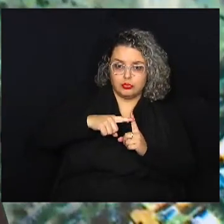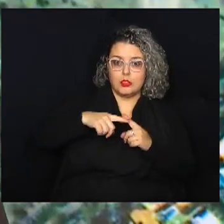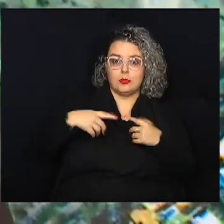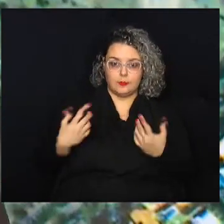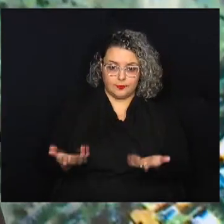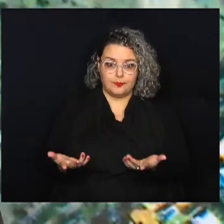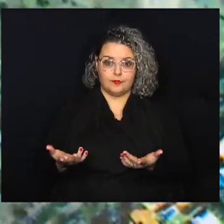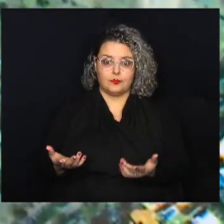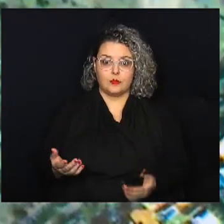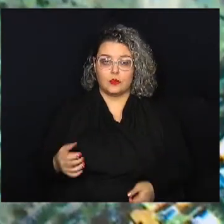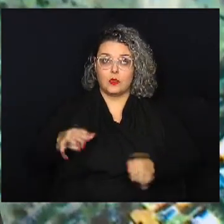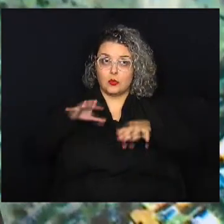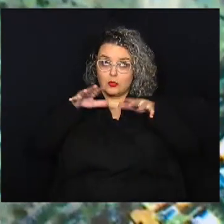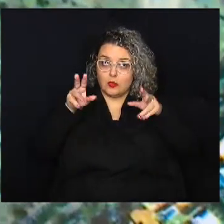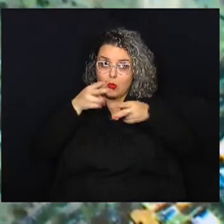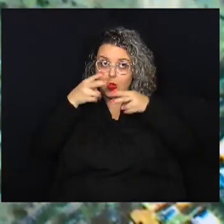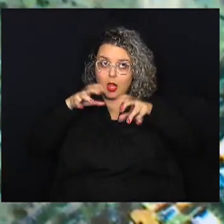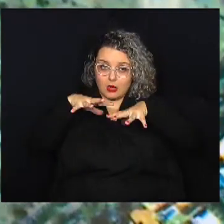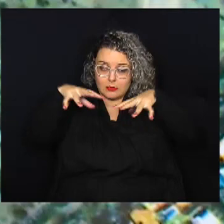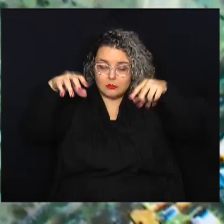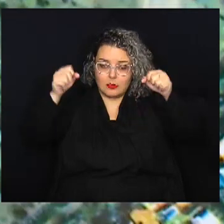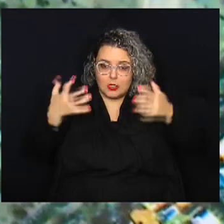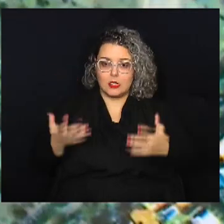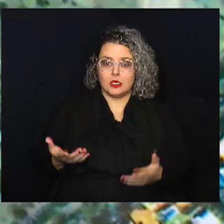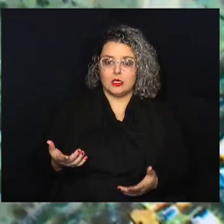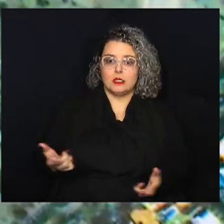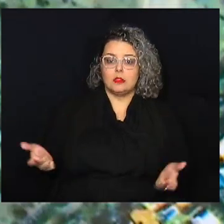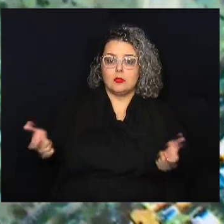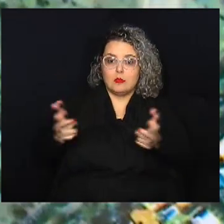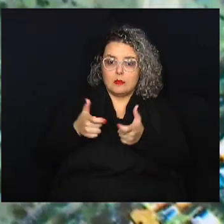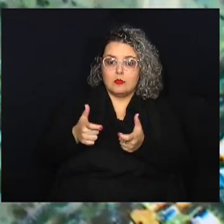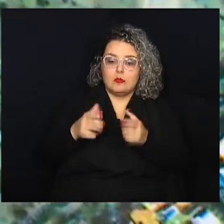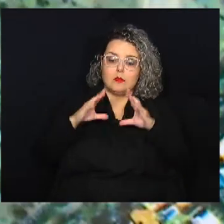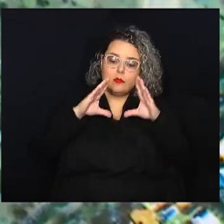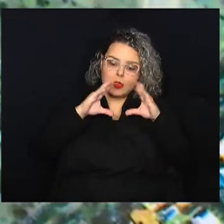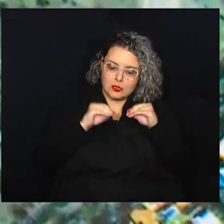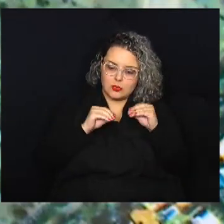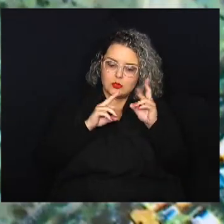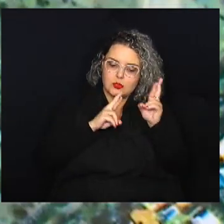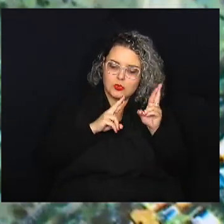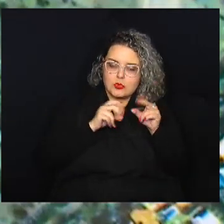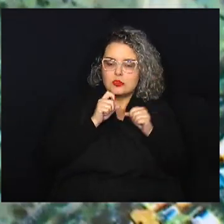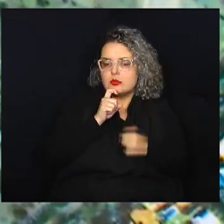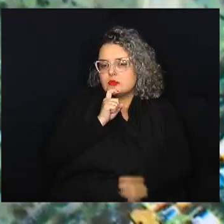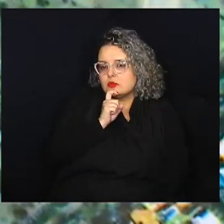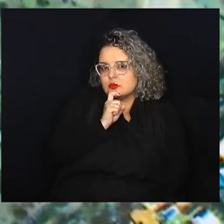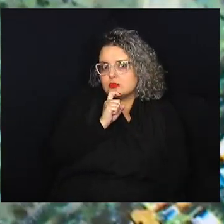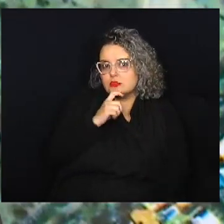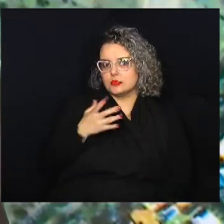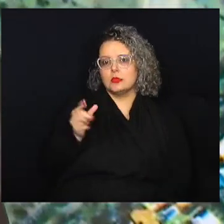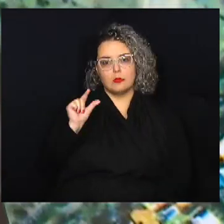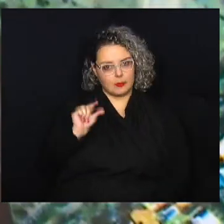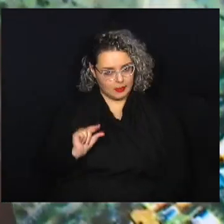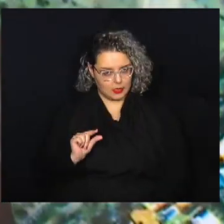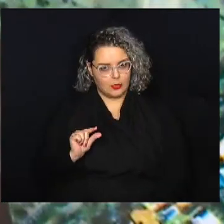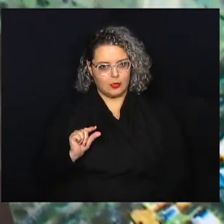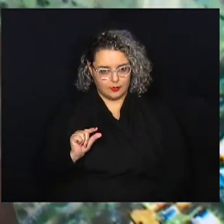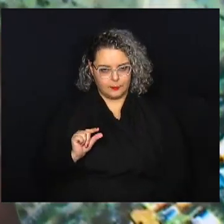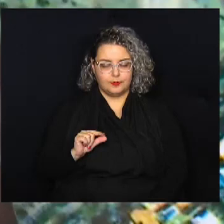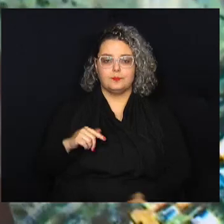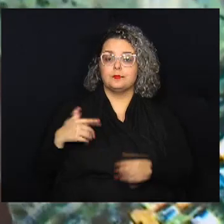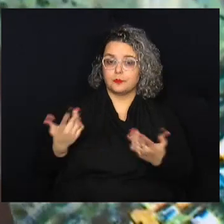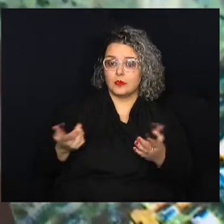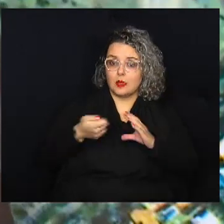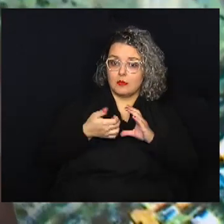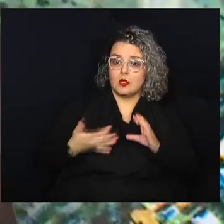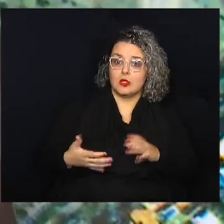temperaturas do ar. Então, a gente tem uma redução de noites frias. Essa é uma expectativa do El Niño, essa é uma grande característica que ele tem. E a